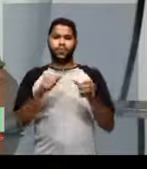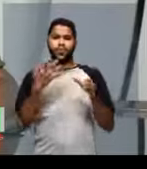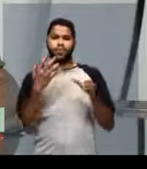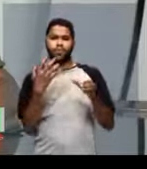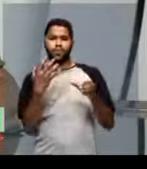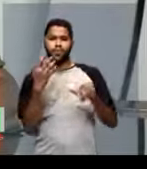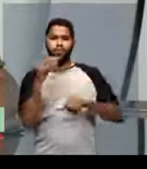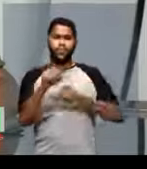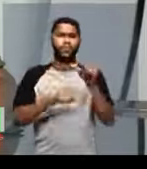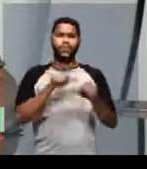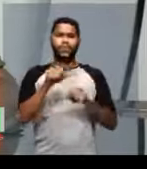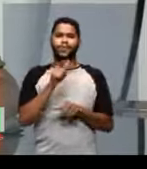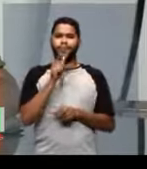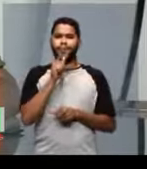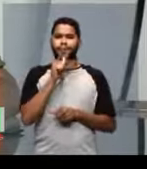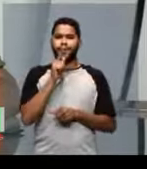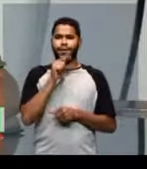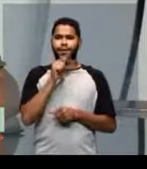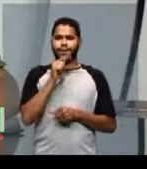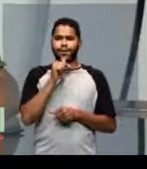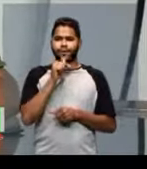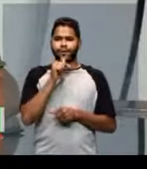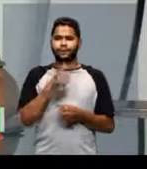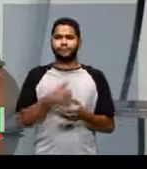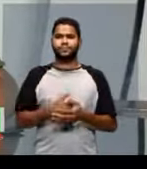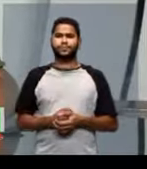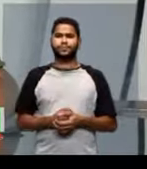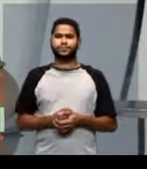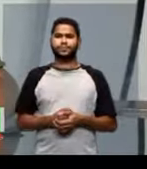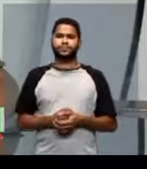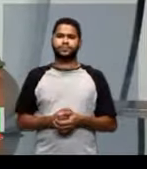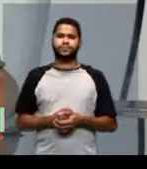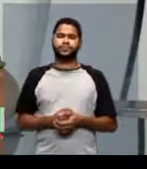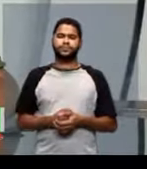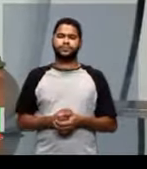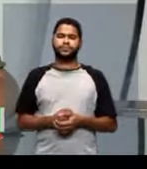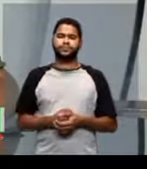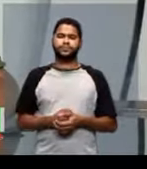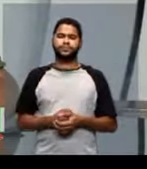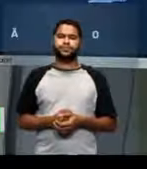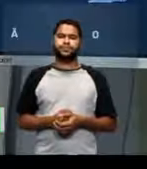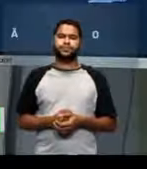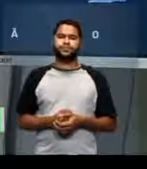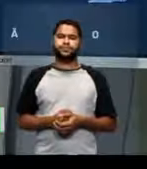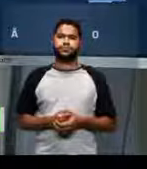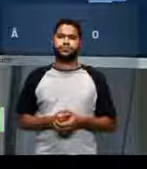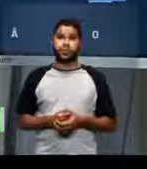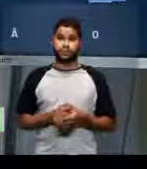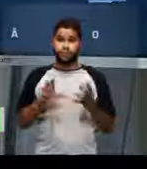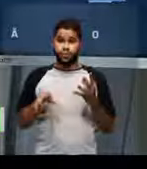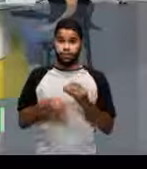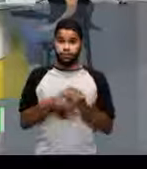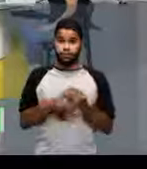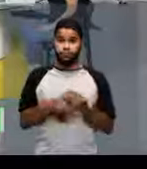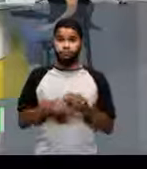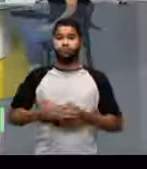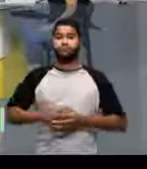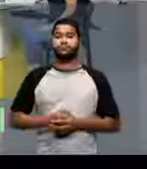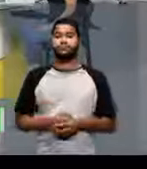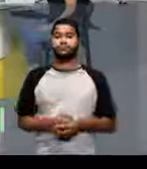Então, o ar, as moléculas de água no estado gasoso, elas passaram para o líquido. Posso complementar? Claro. Com